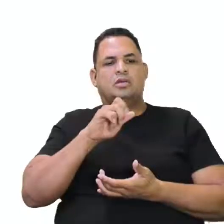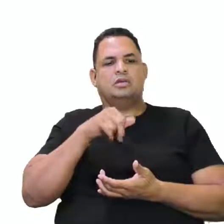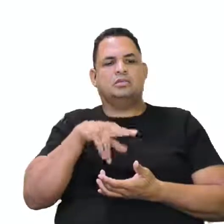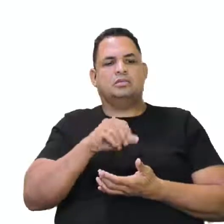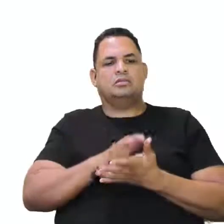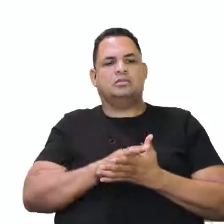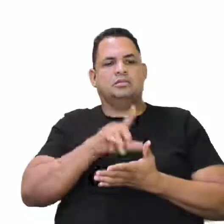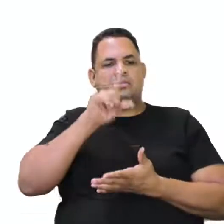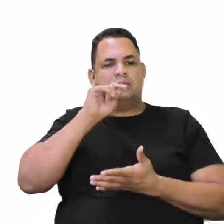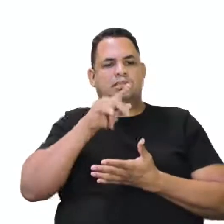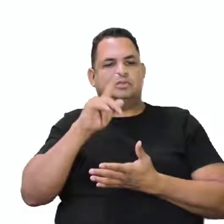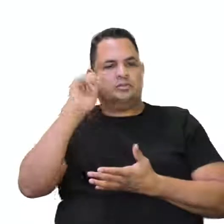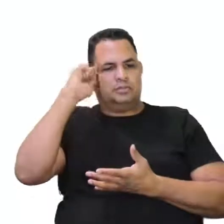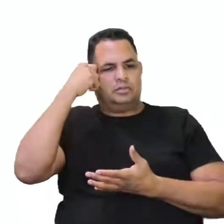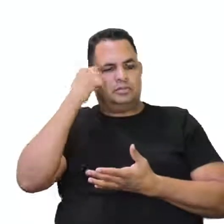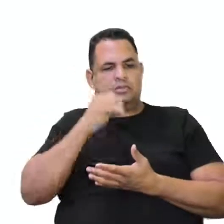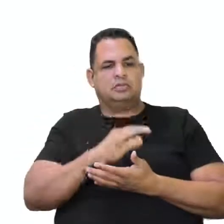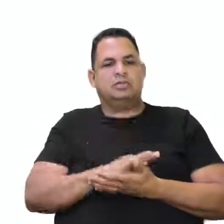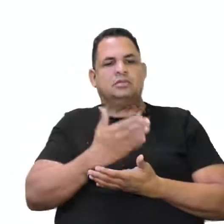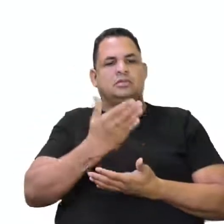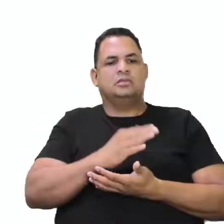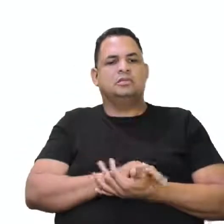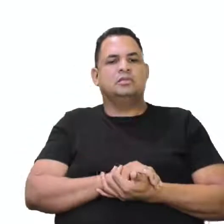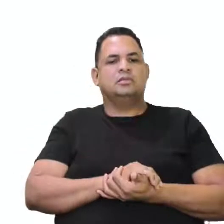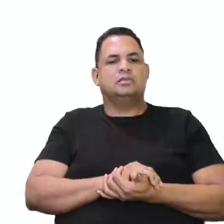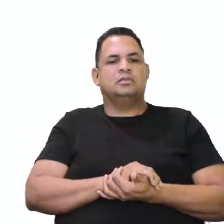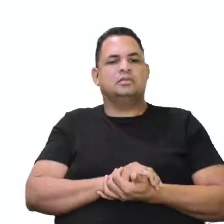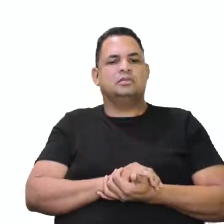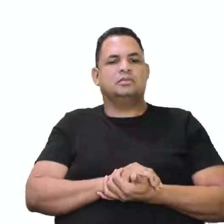Iguana, pássaro preto,